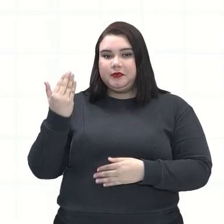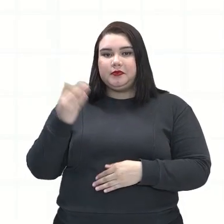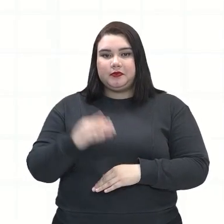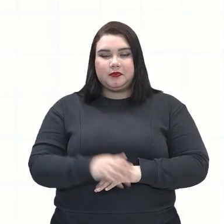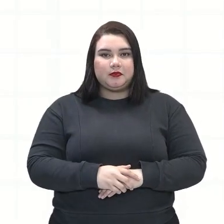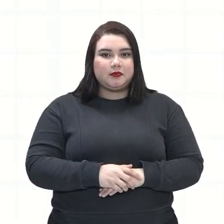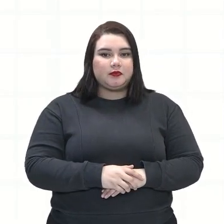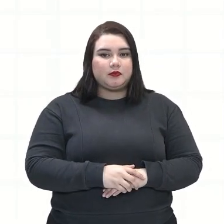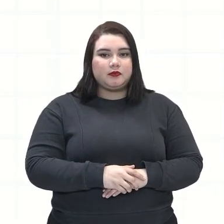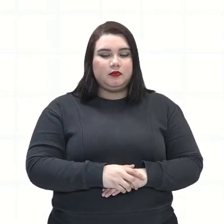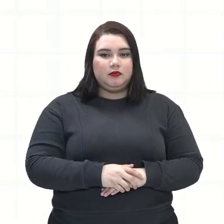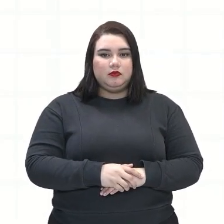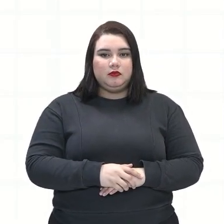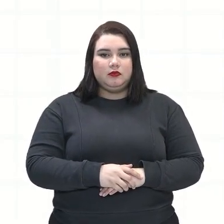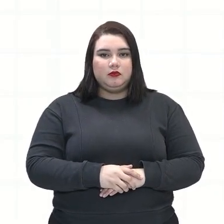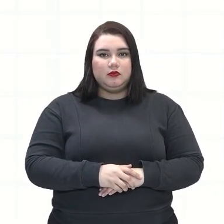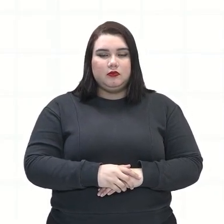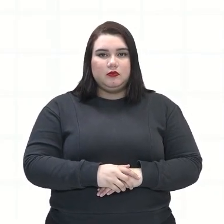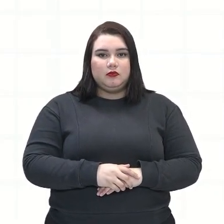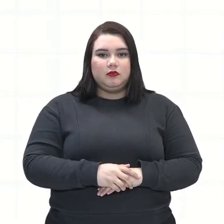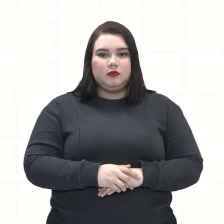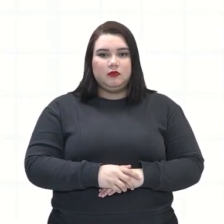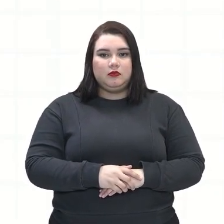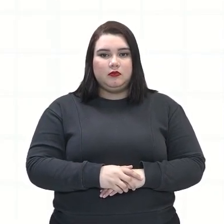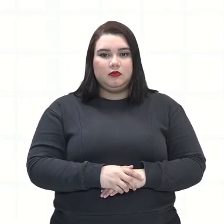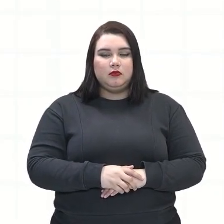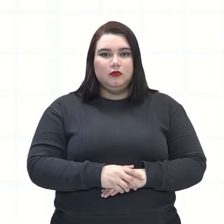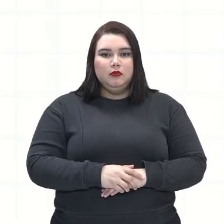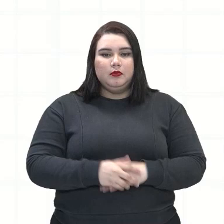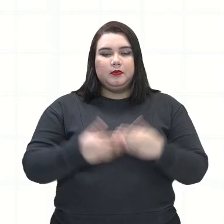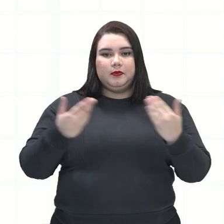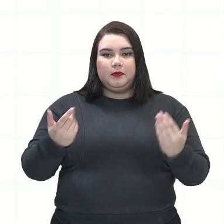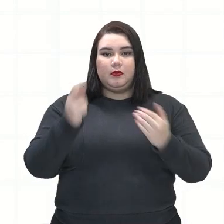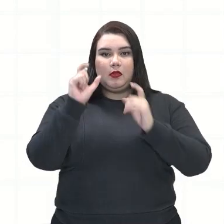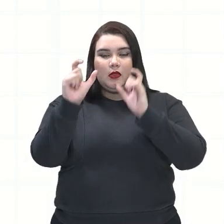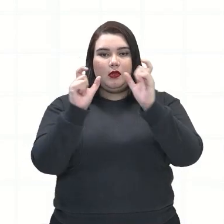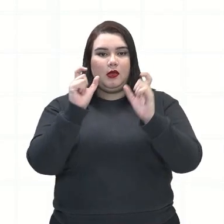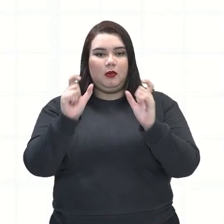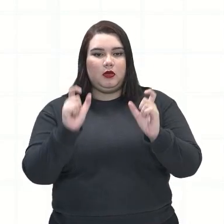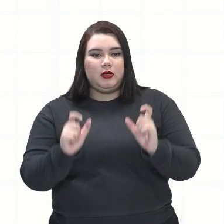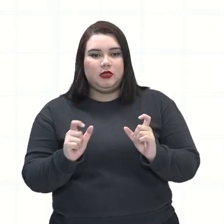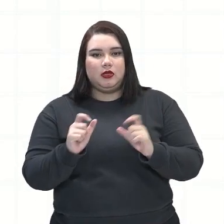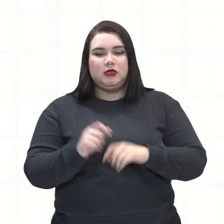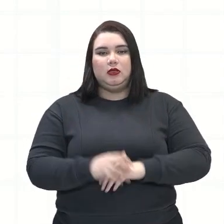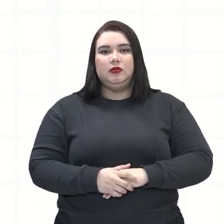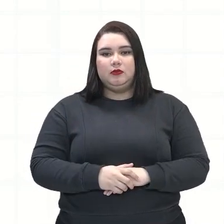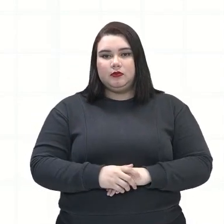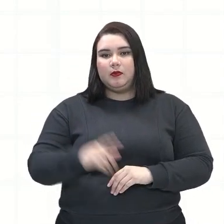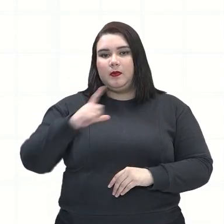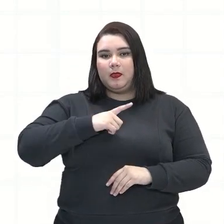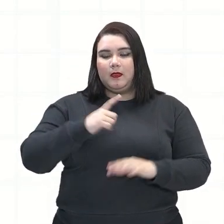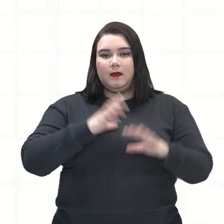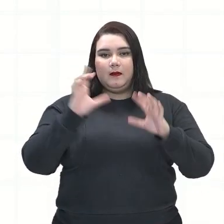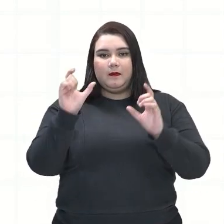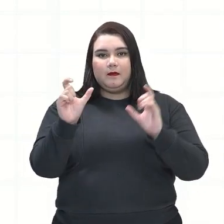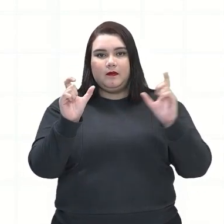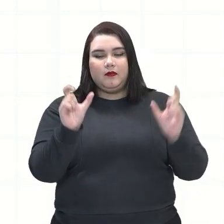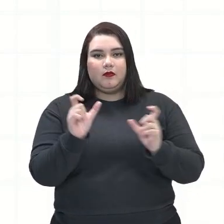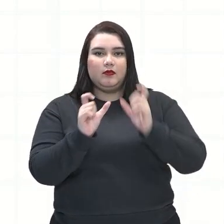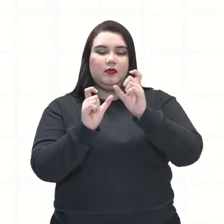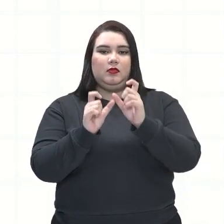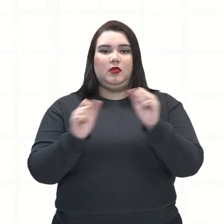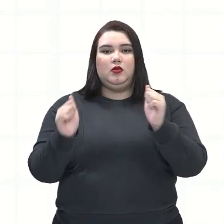né? Love and affection. Então, tá aí, são palavras, né, que foram acrescentadas junto